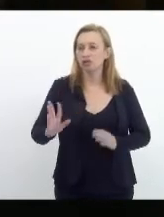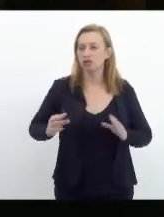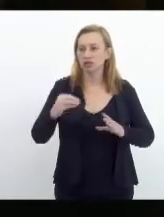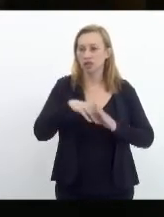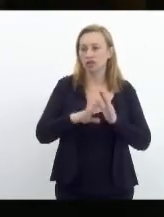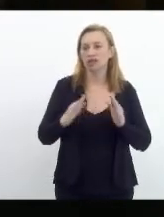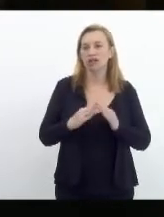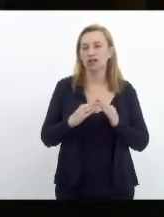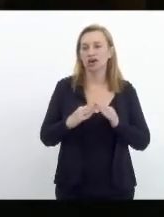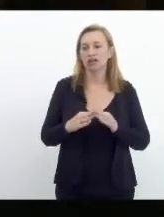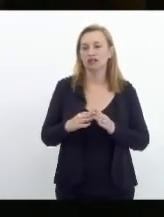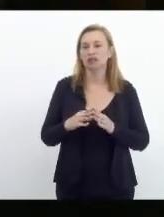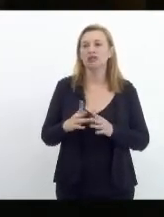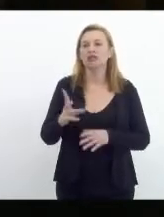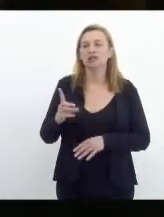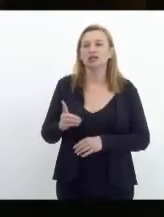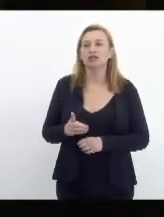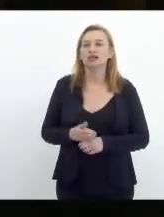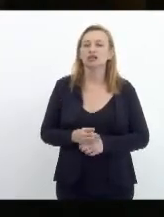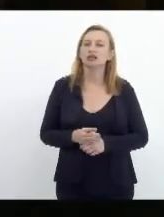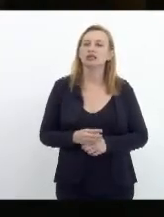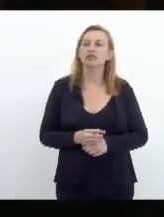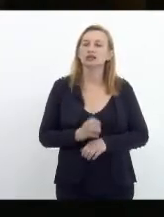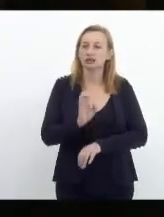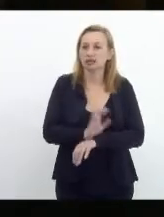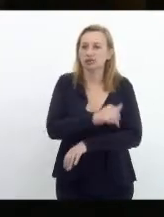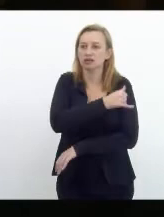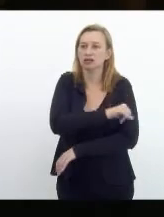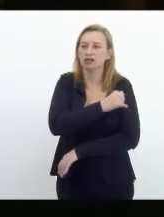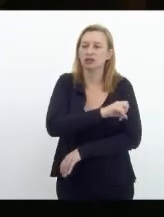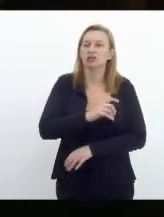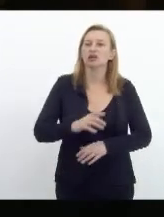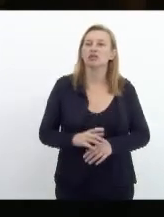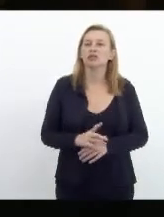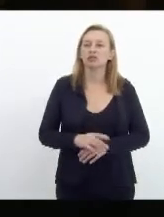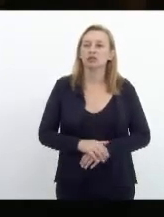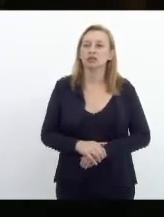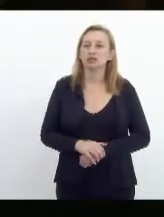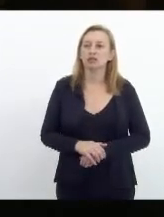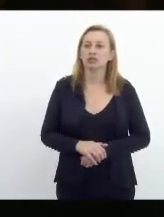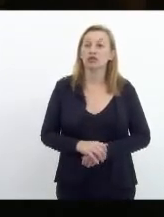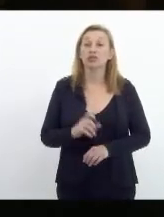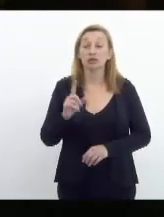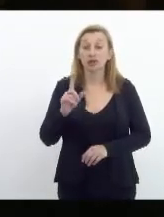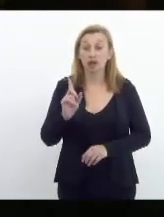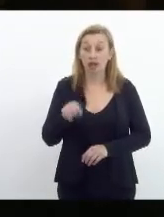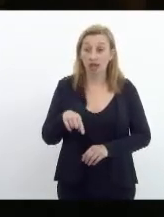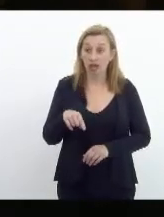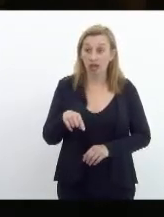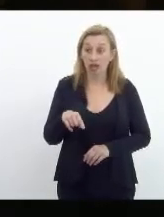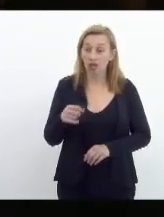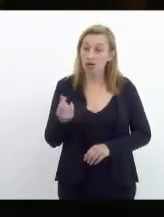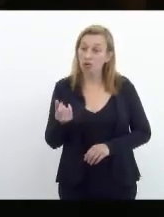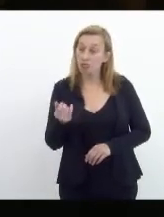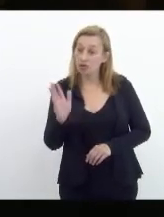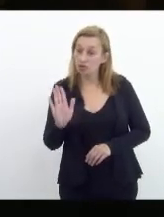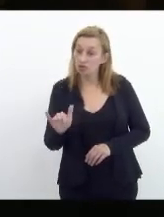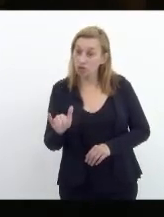objetivo, deputado Valdec Carneiro, expresso na justificativa desse projeto, é baratear o